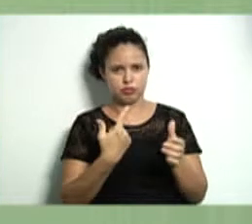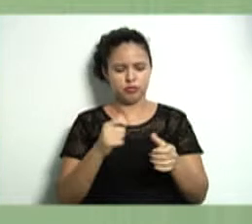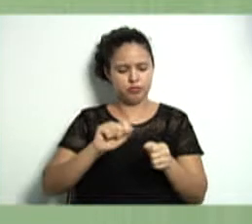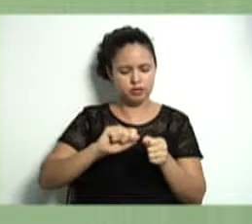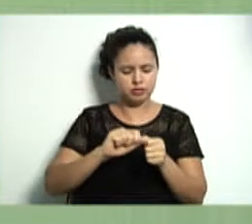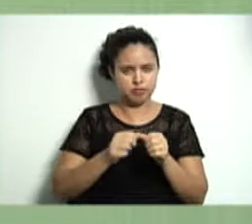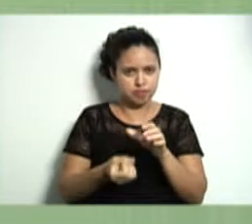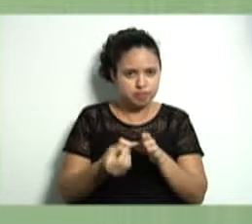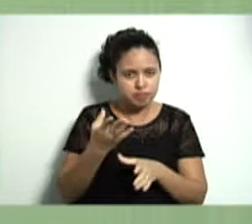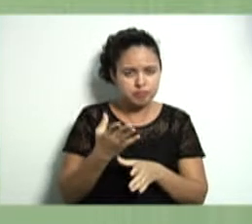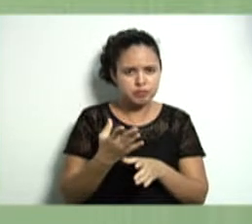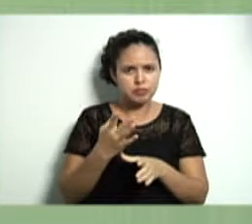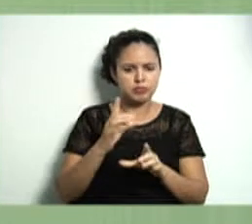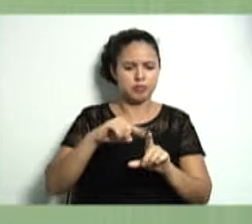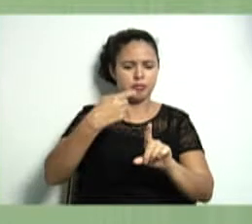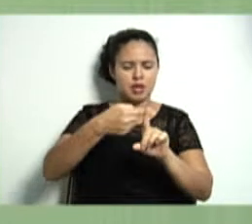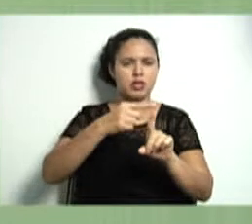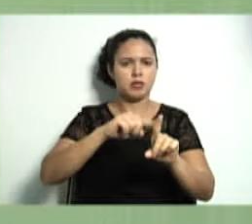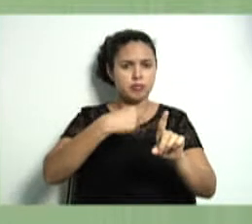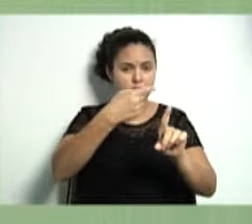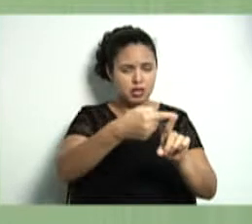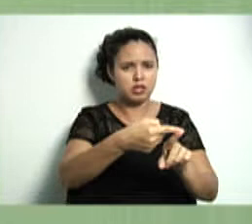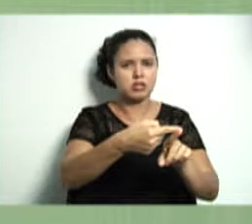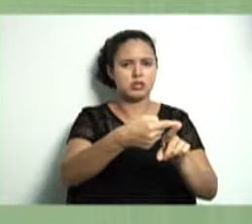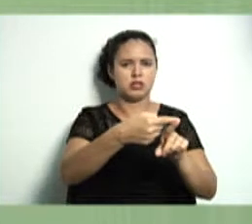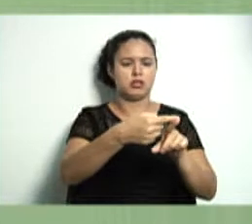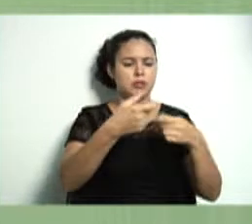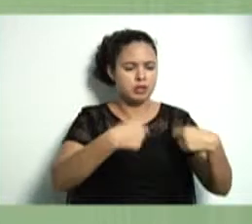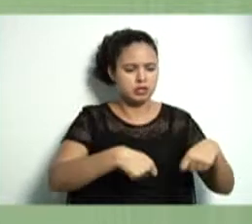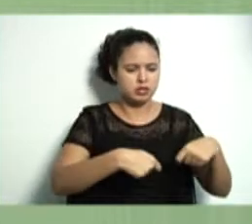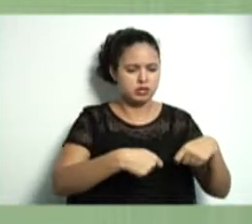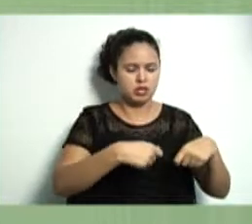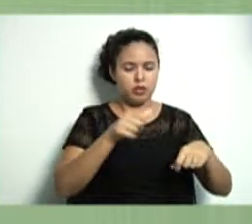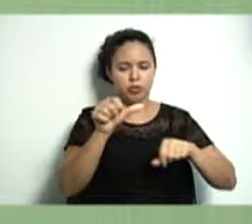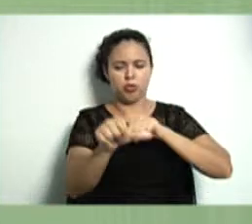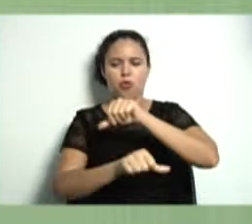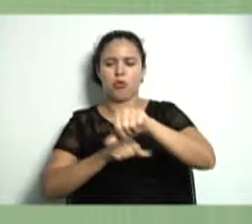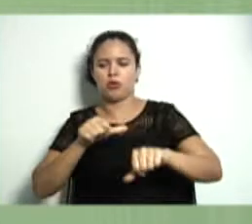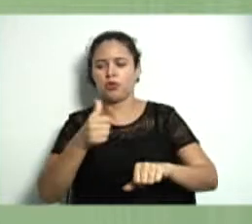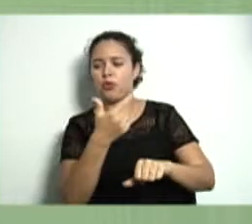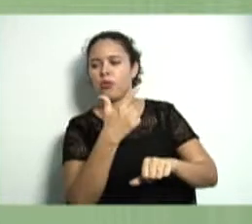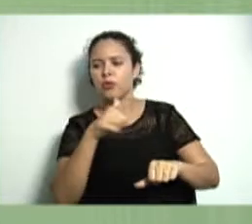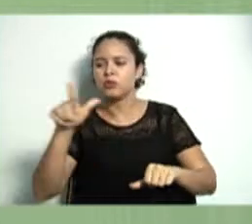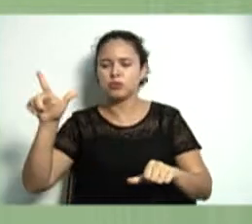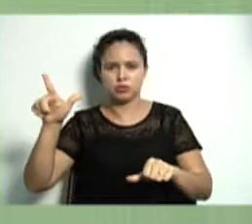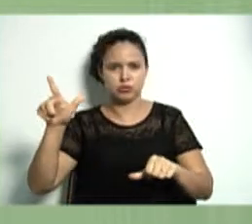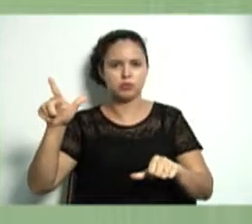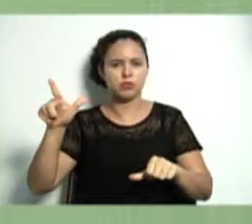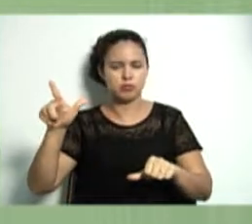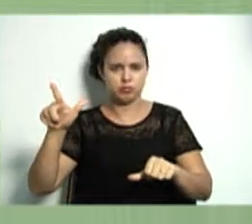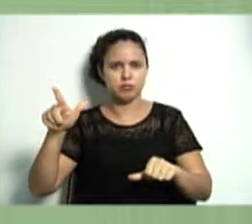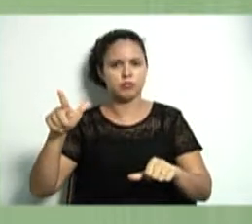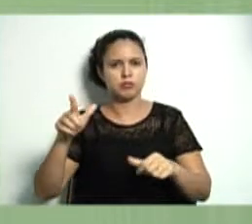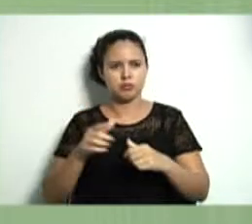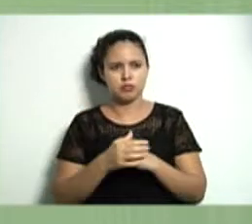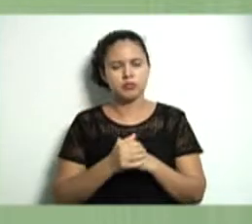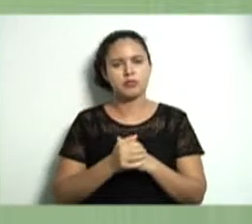mais bens do que necessitamos, trocamos esses bens por outros. Acumulação.